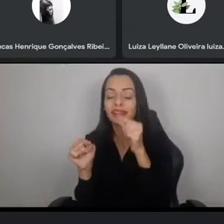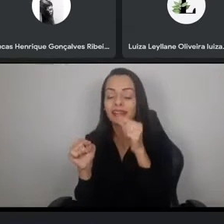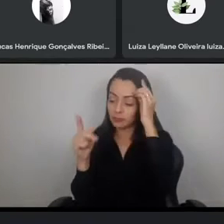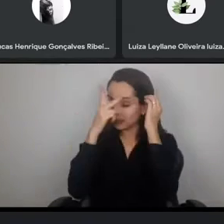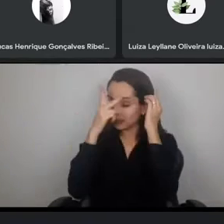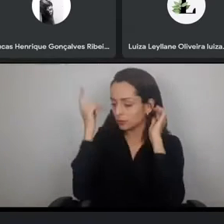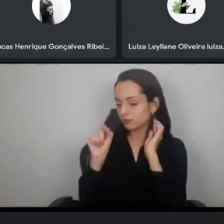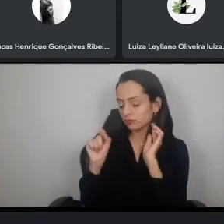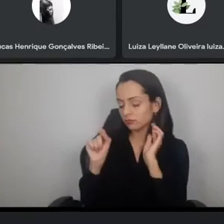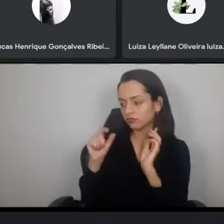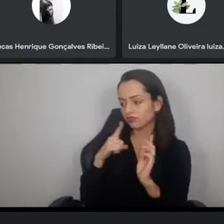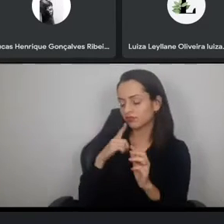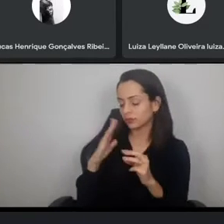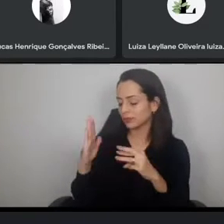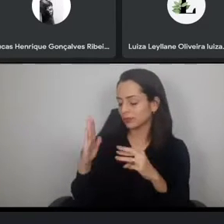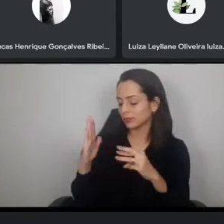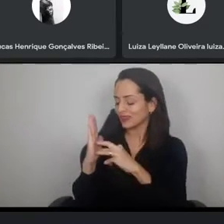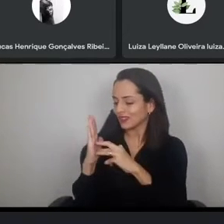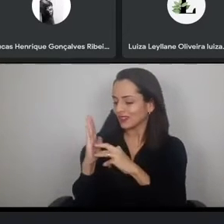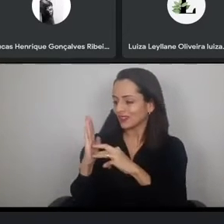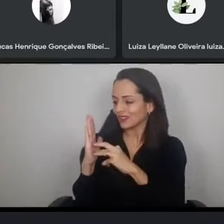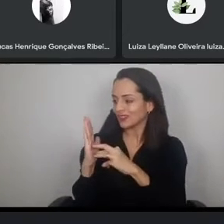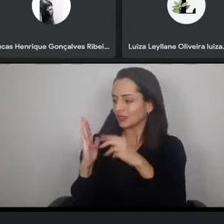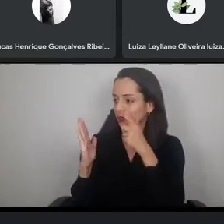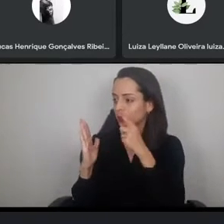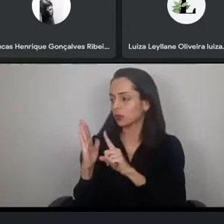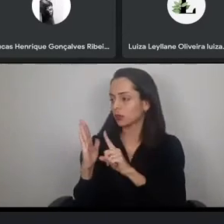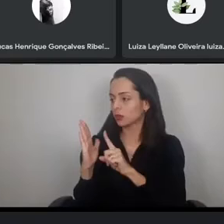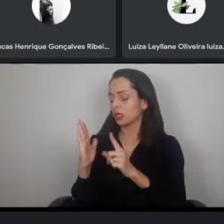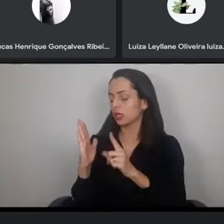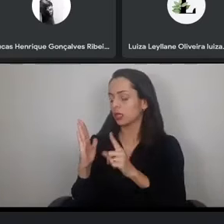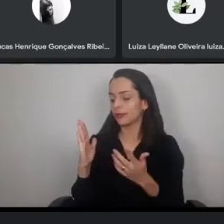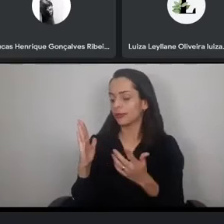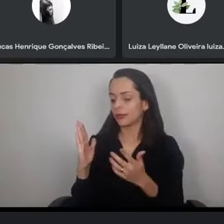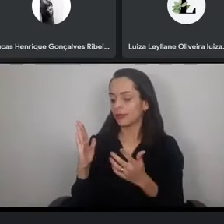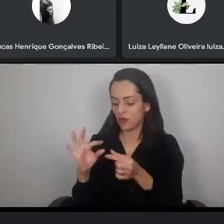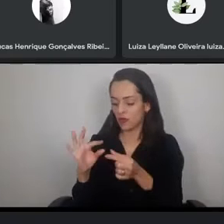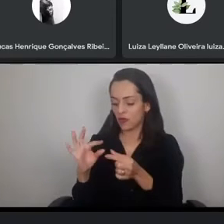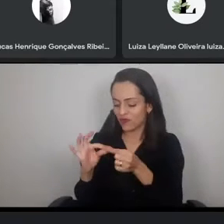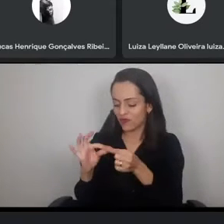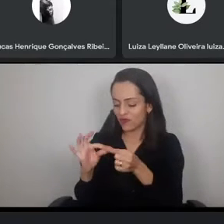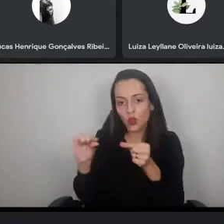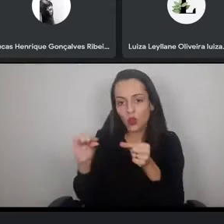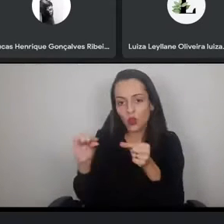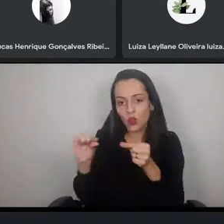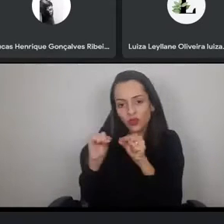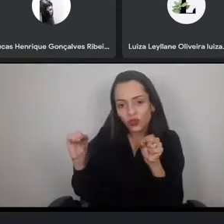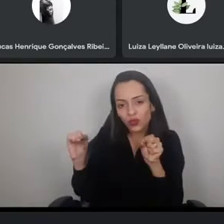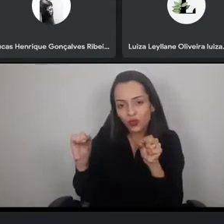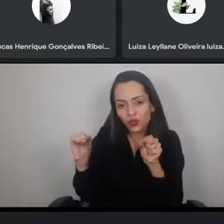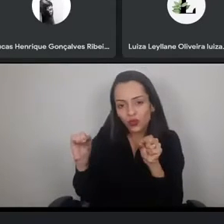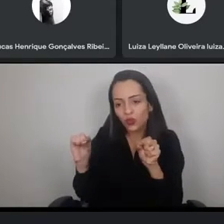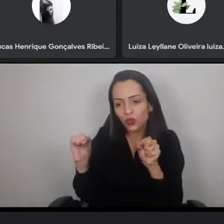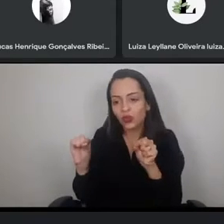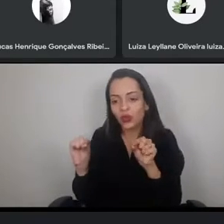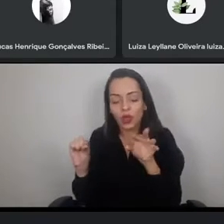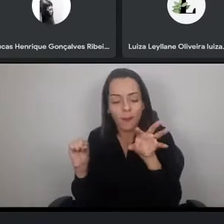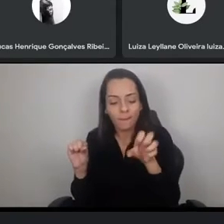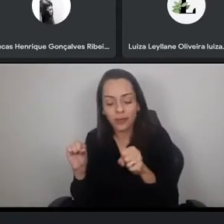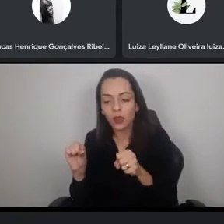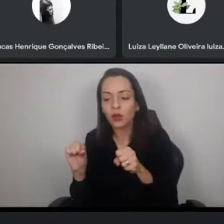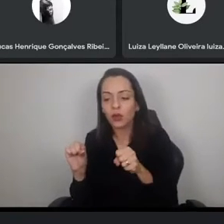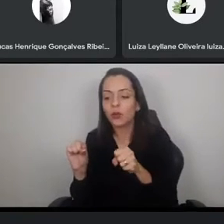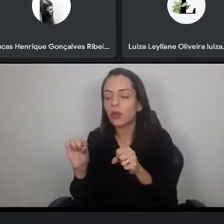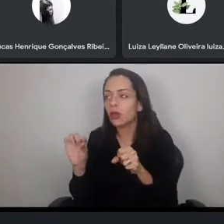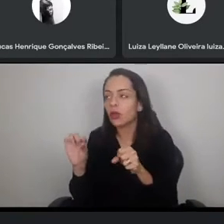2 fios, nenhuma das extremidades, nos pinos do plug do ar-condicionado,